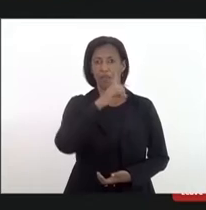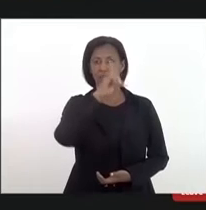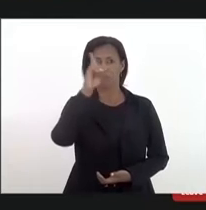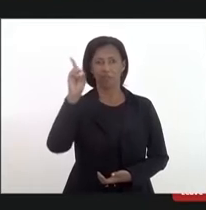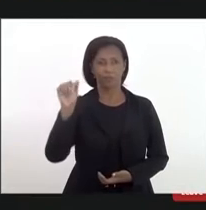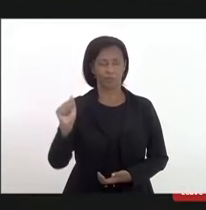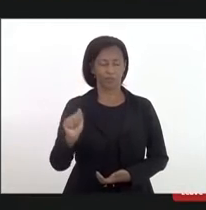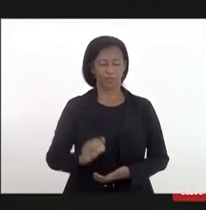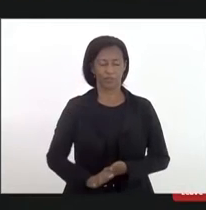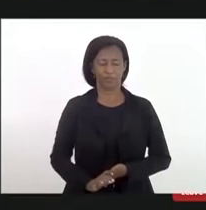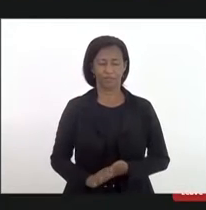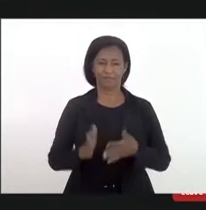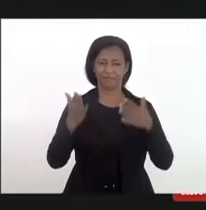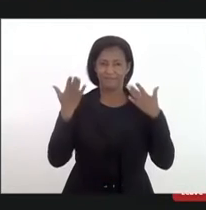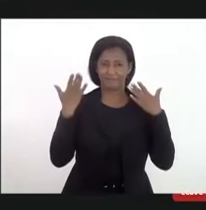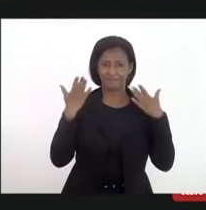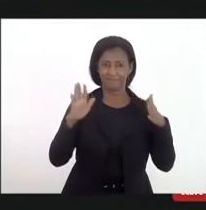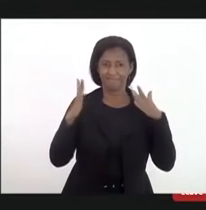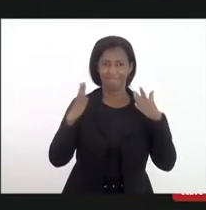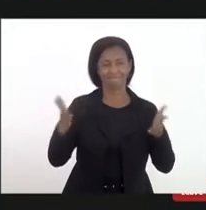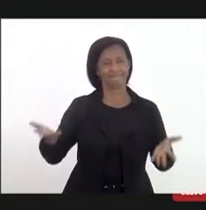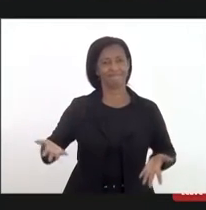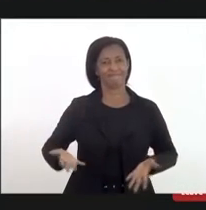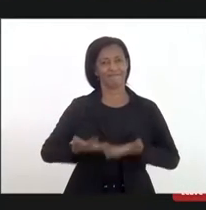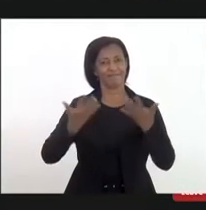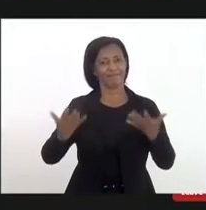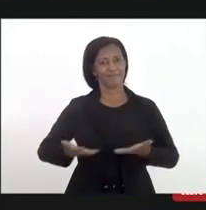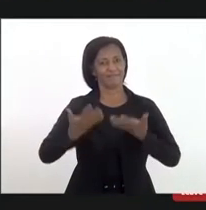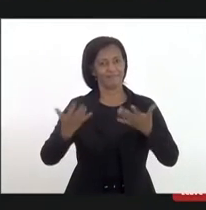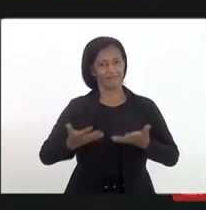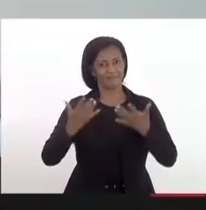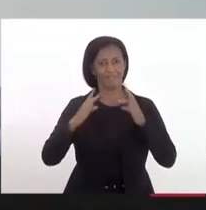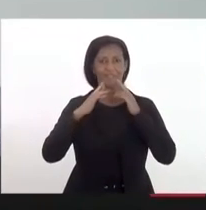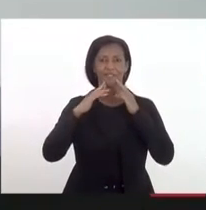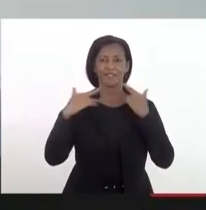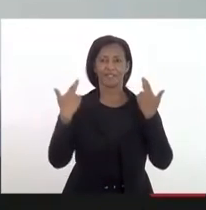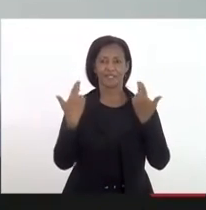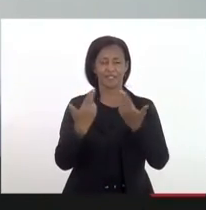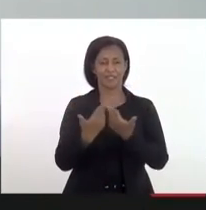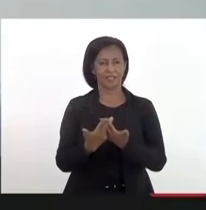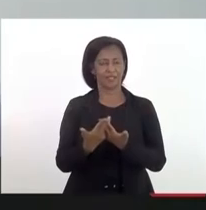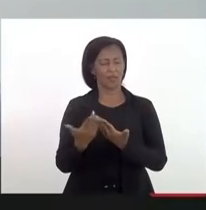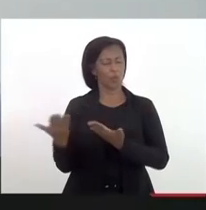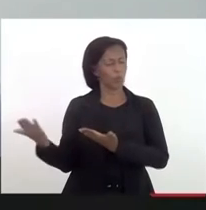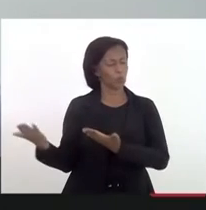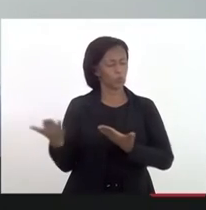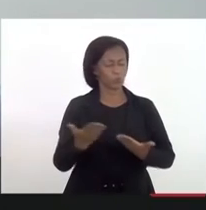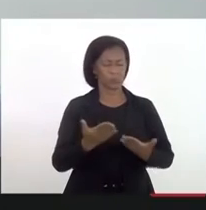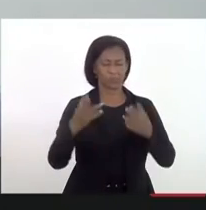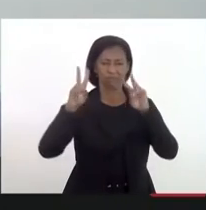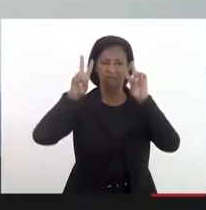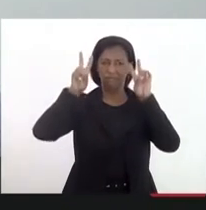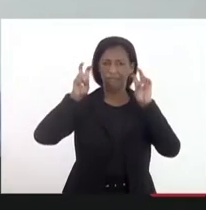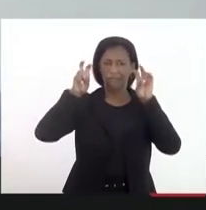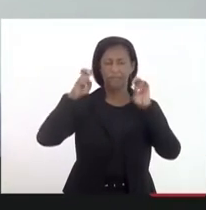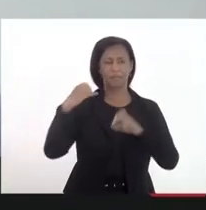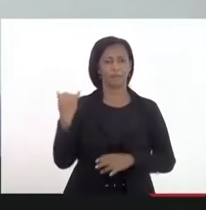Parabenizo a iniciativa da reunião pelo Victor, a Alerj, está trazendo tão importante tema à nossa